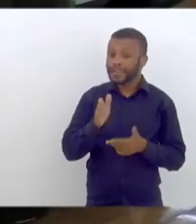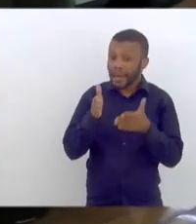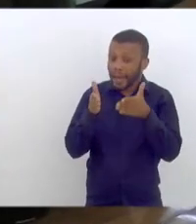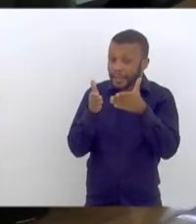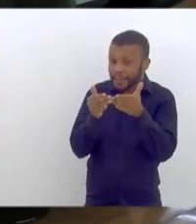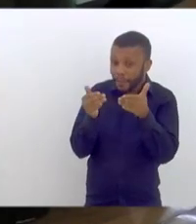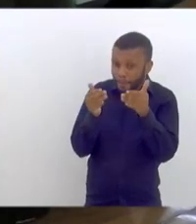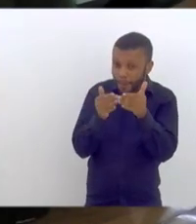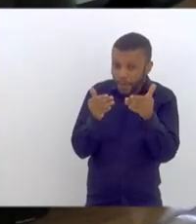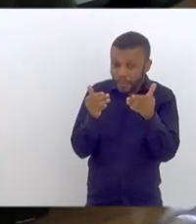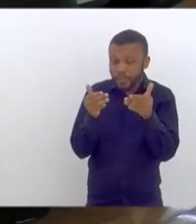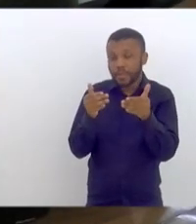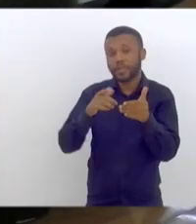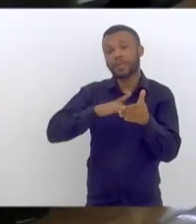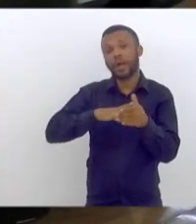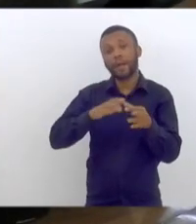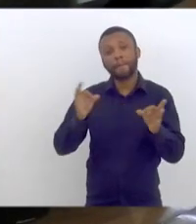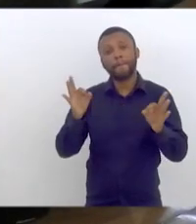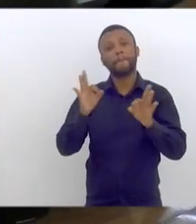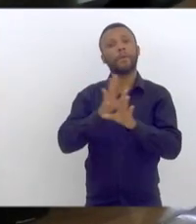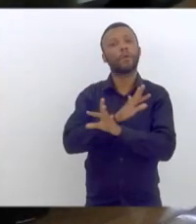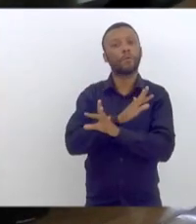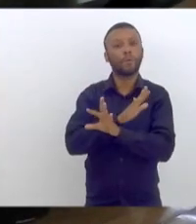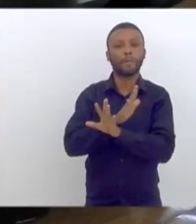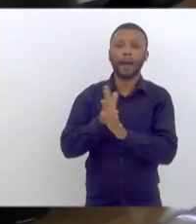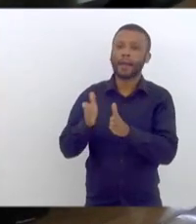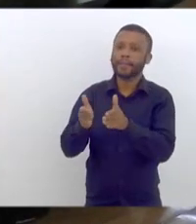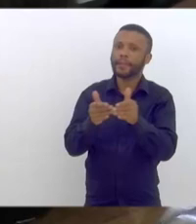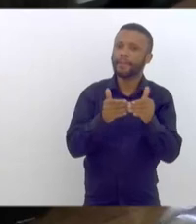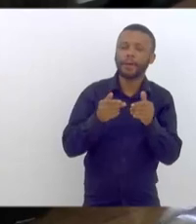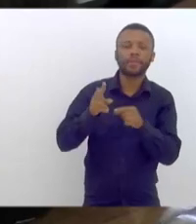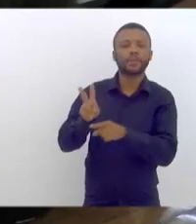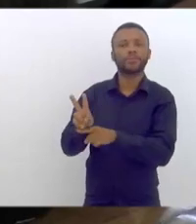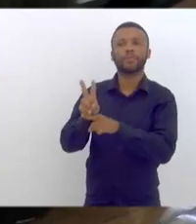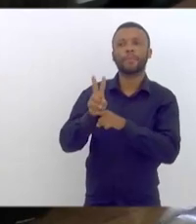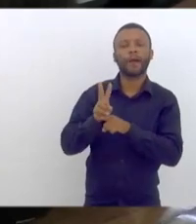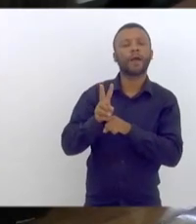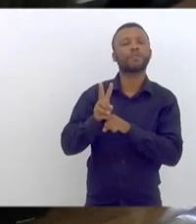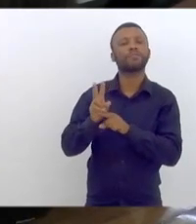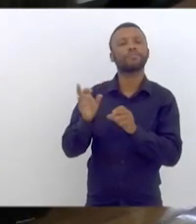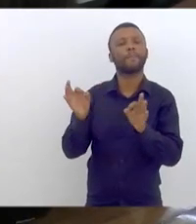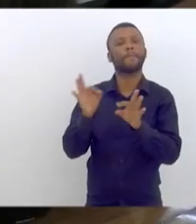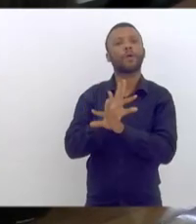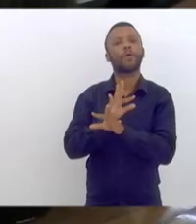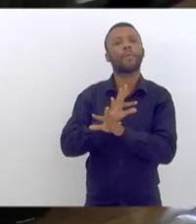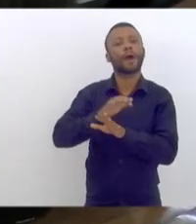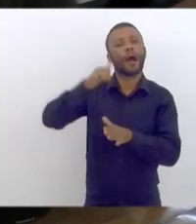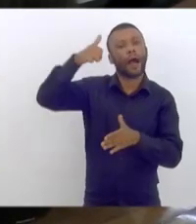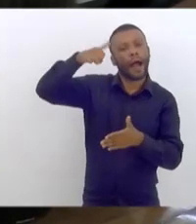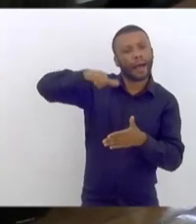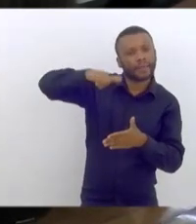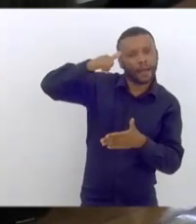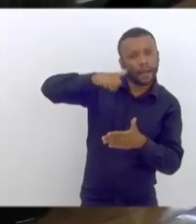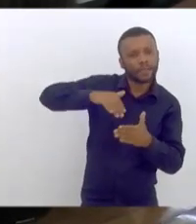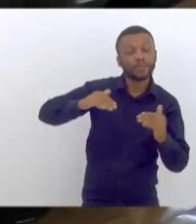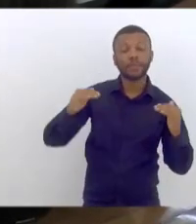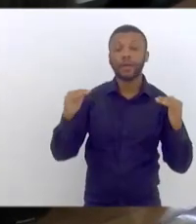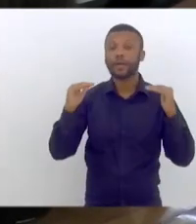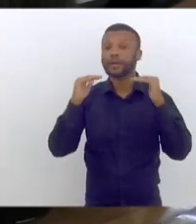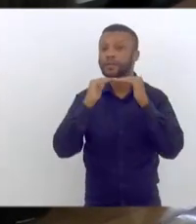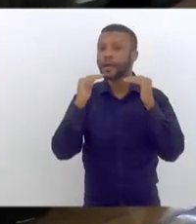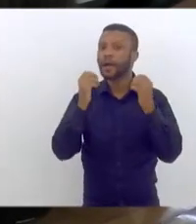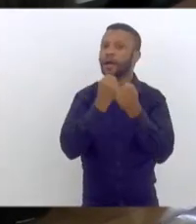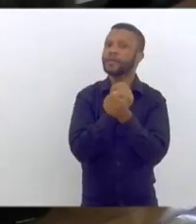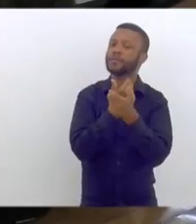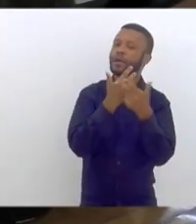suficiente demanda de empréstimo suficiente para fazer análise de Equidade de raça de gênero